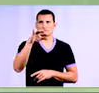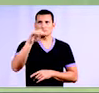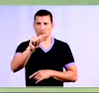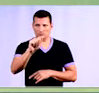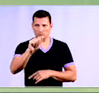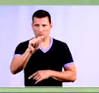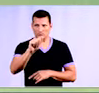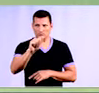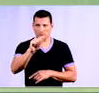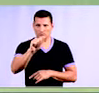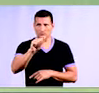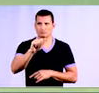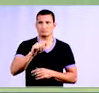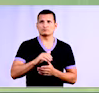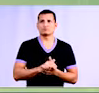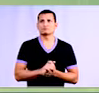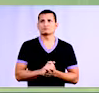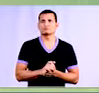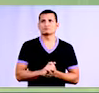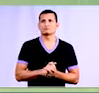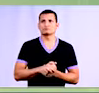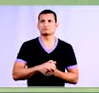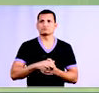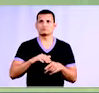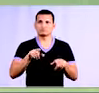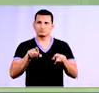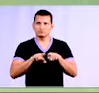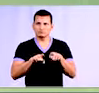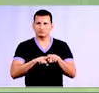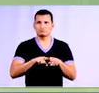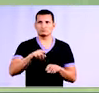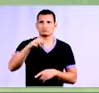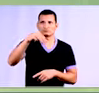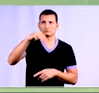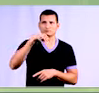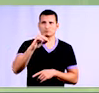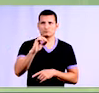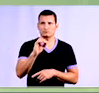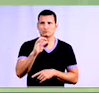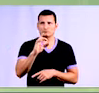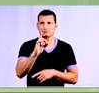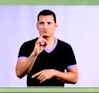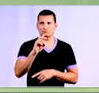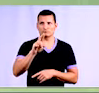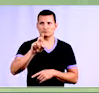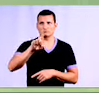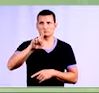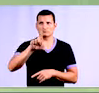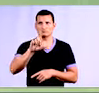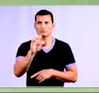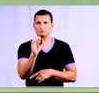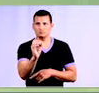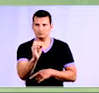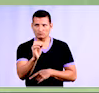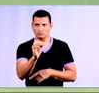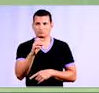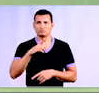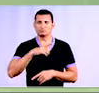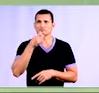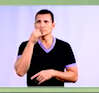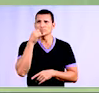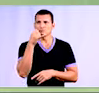módulo de hardware, a parte física da máquina, composto por circuitos